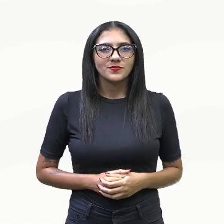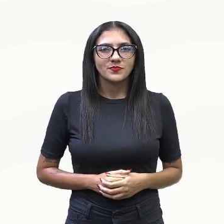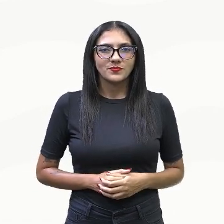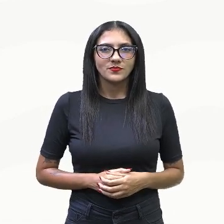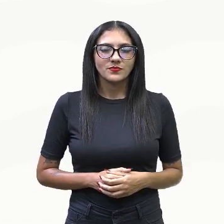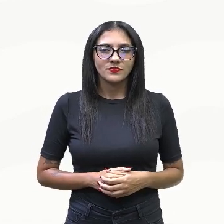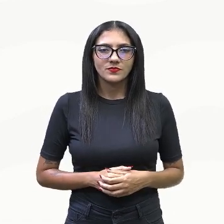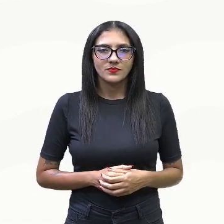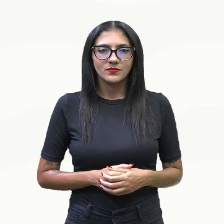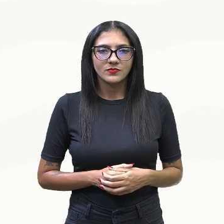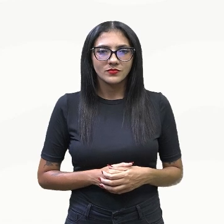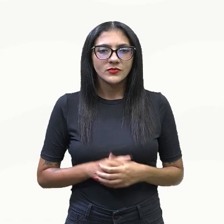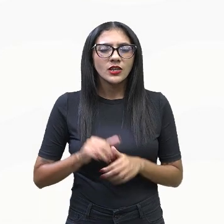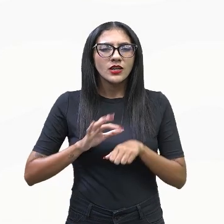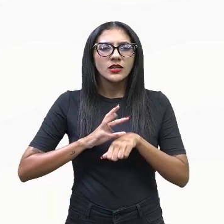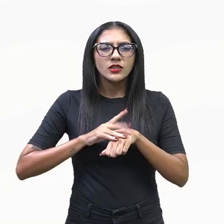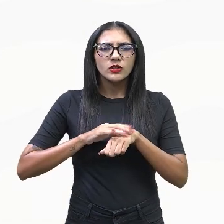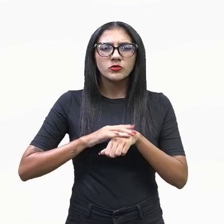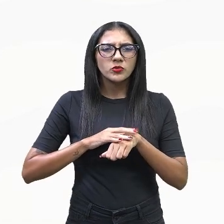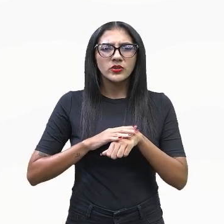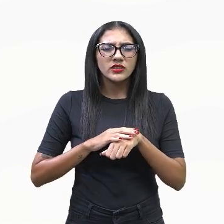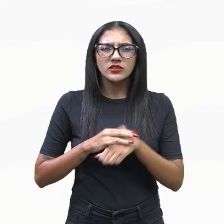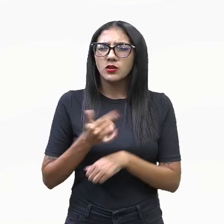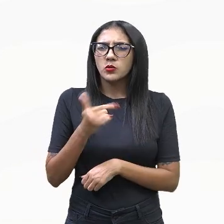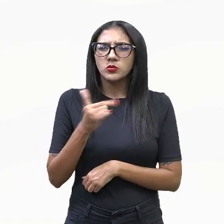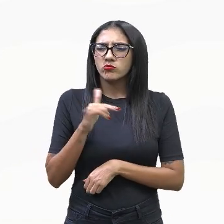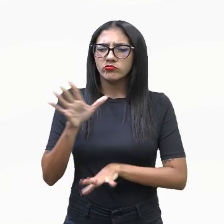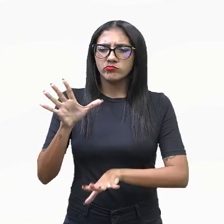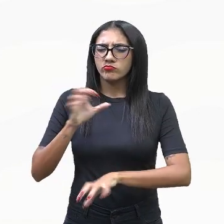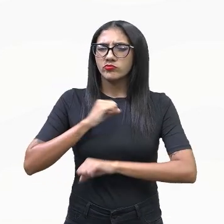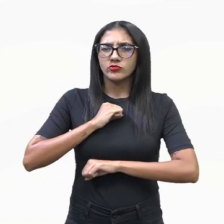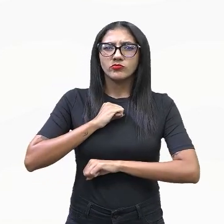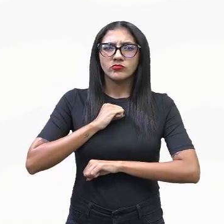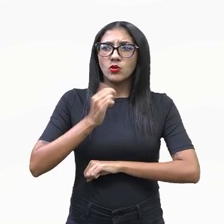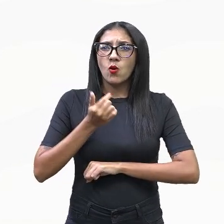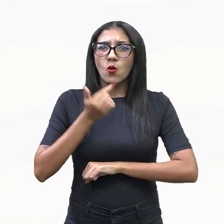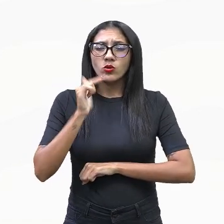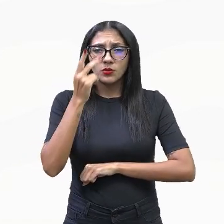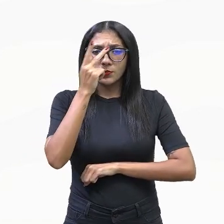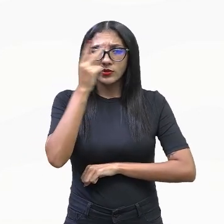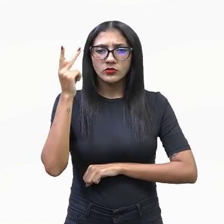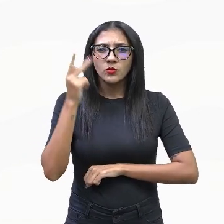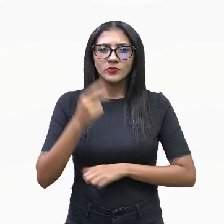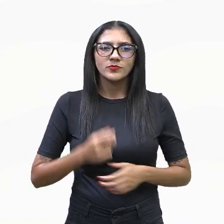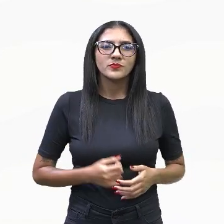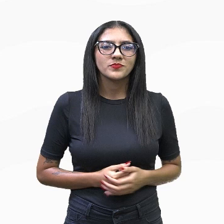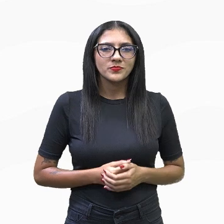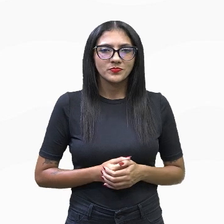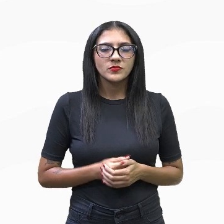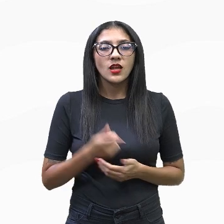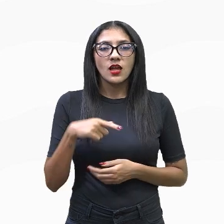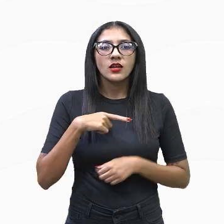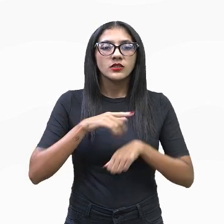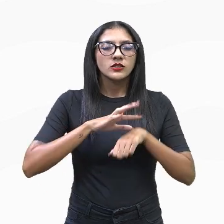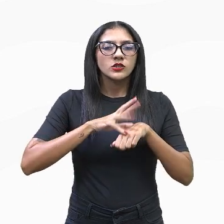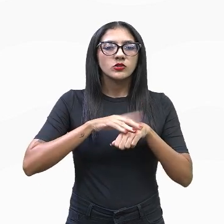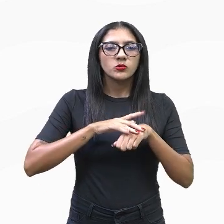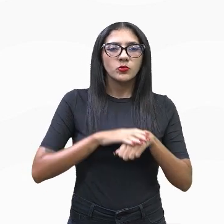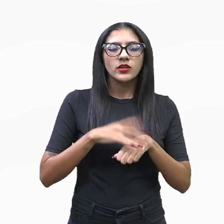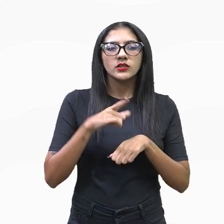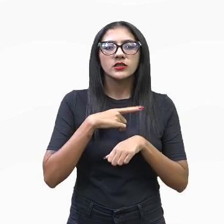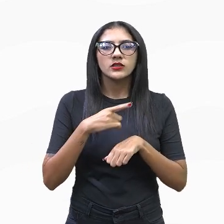E a doença não transmissível? A doença não transmissível, ou melhor, essas doenças que